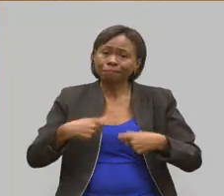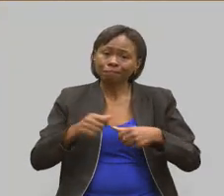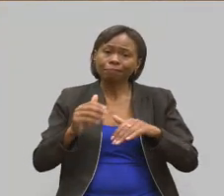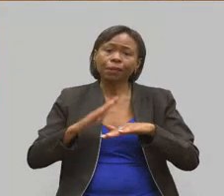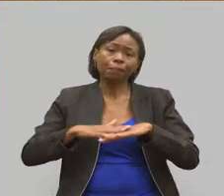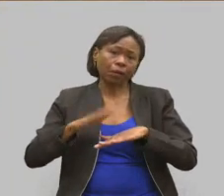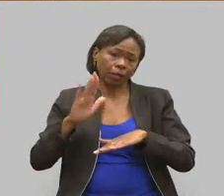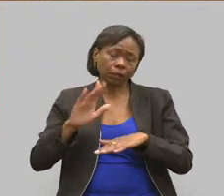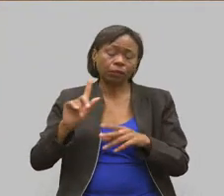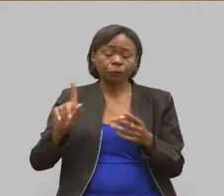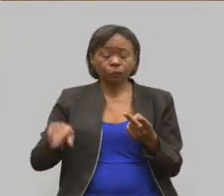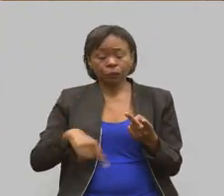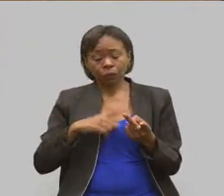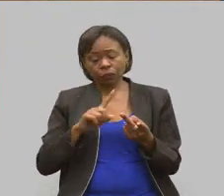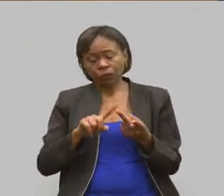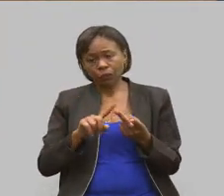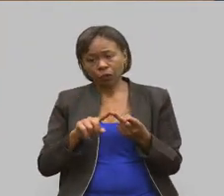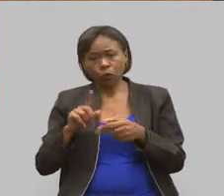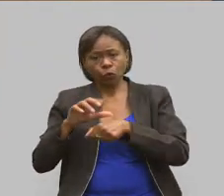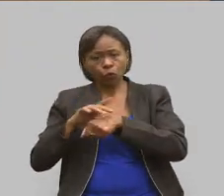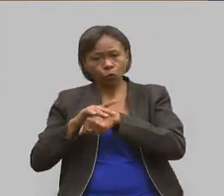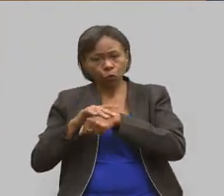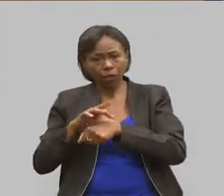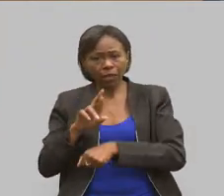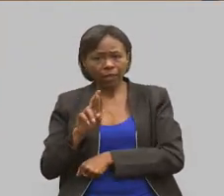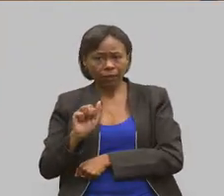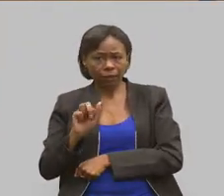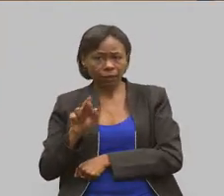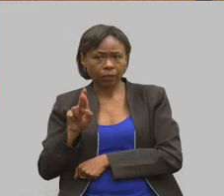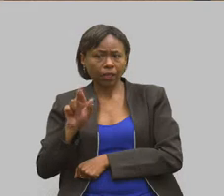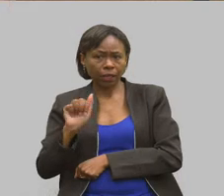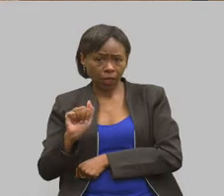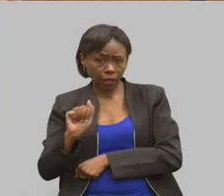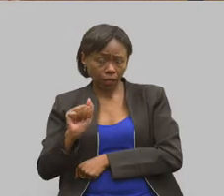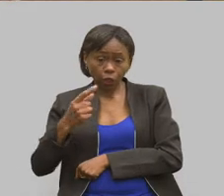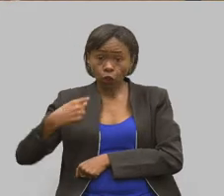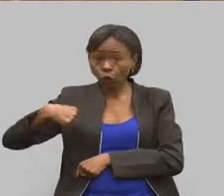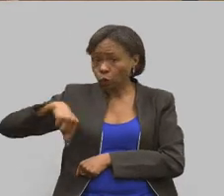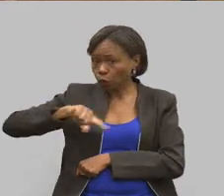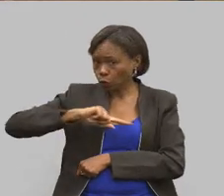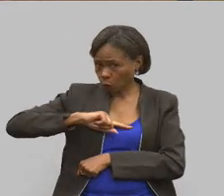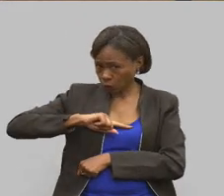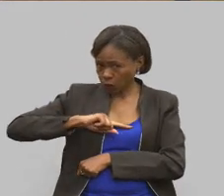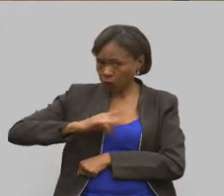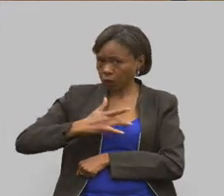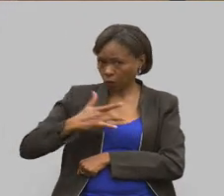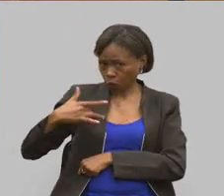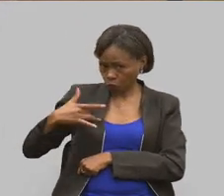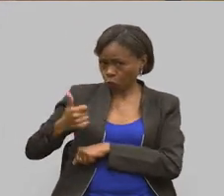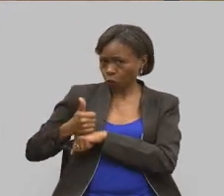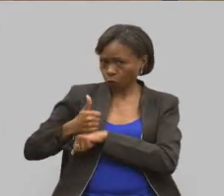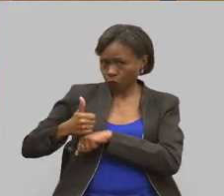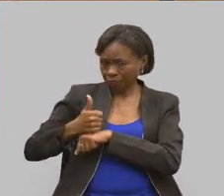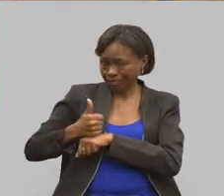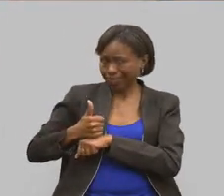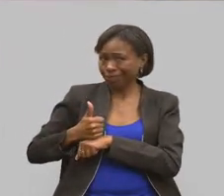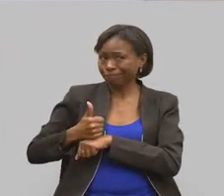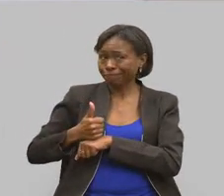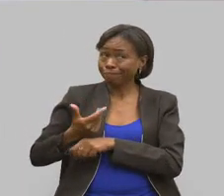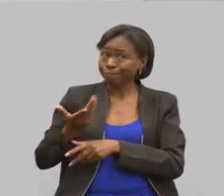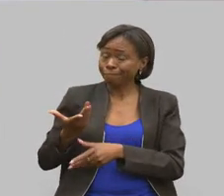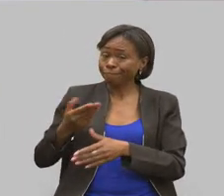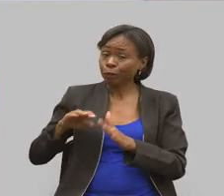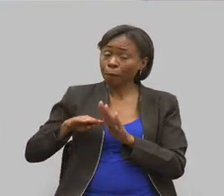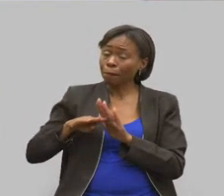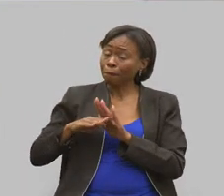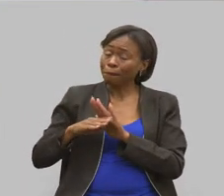doenças raras eh nós Profissionais de Saúde temos a Estranha Mania né se posso dizer assim né parafraseando na